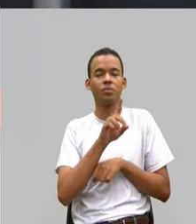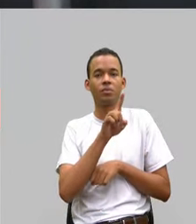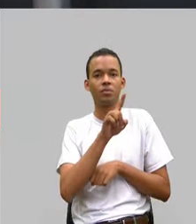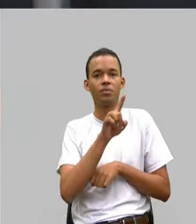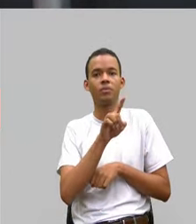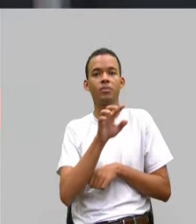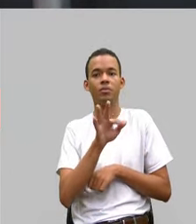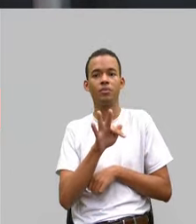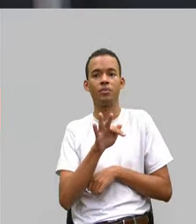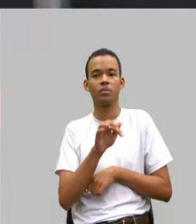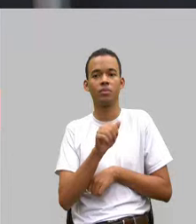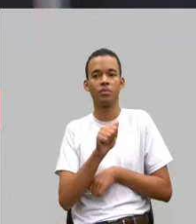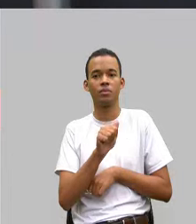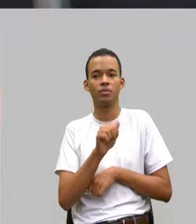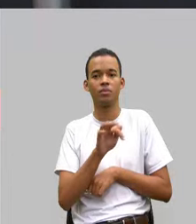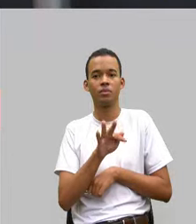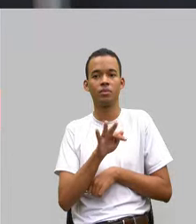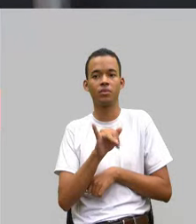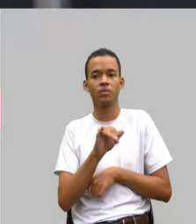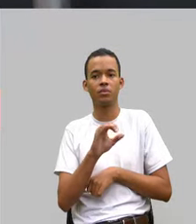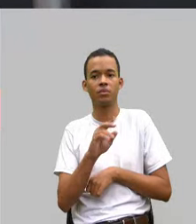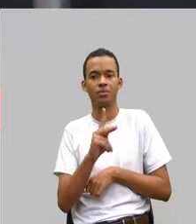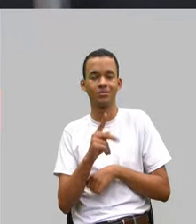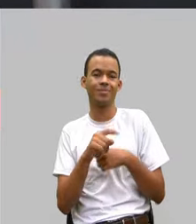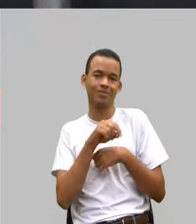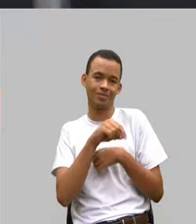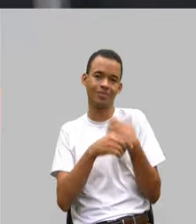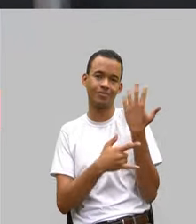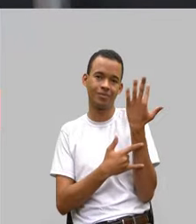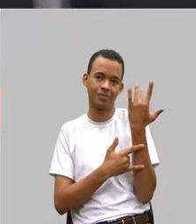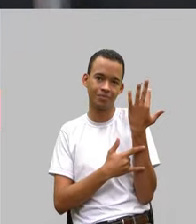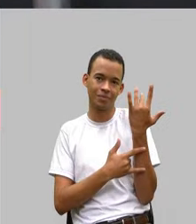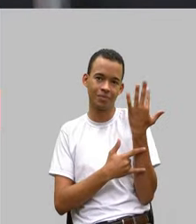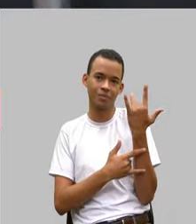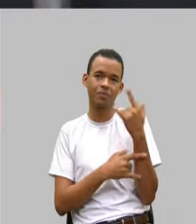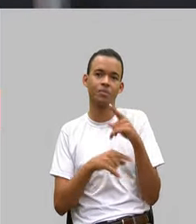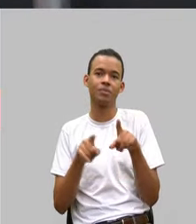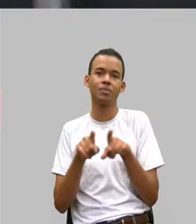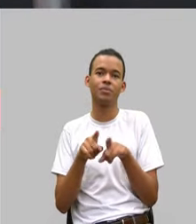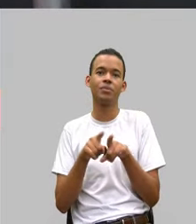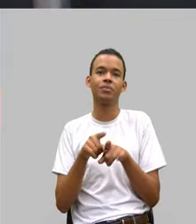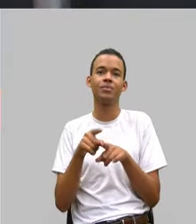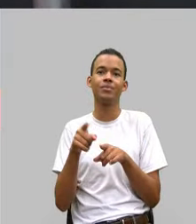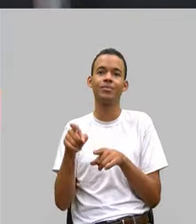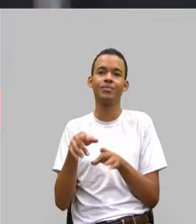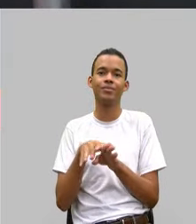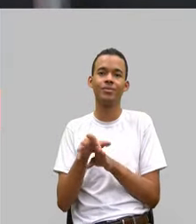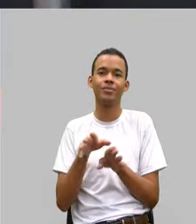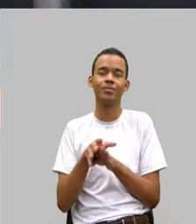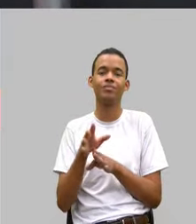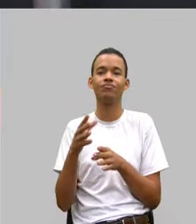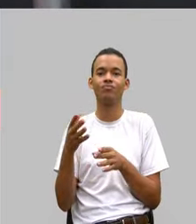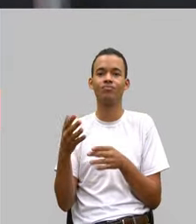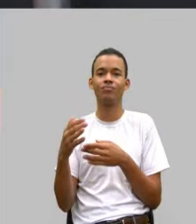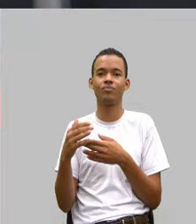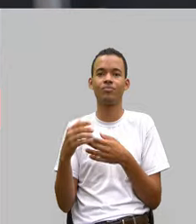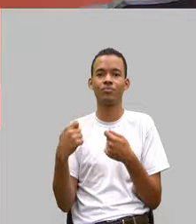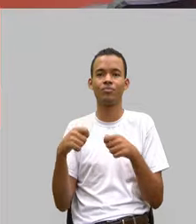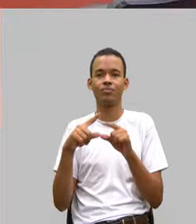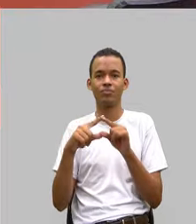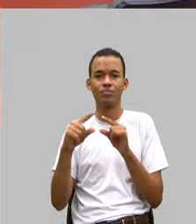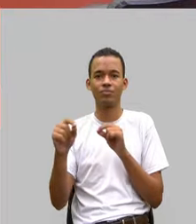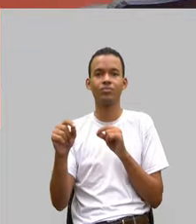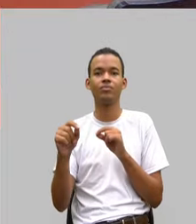Universidade Federal de Minas Gerais Quando teremos oportun meu orientador tava aqui até agora há pouco infelizmente ele teve que sair Obrigado Sérgio por